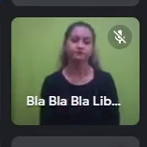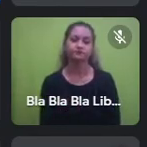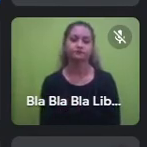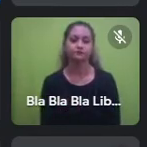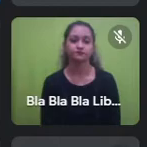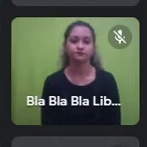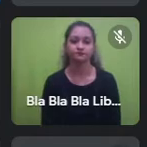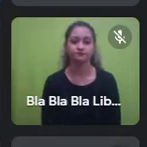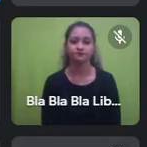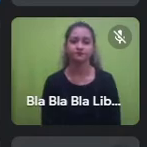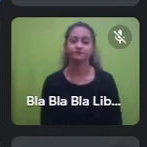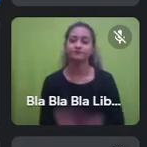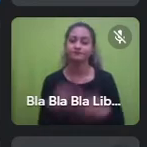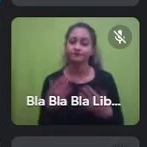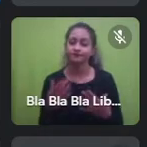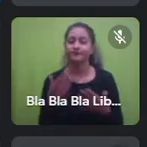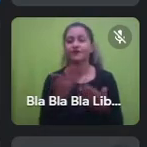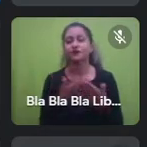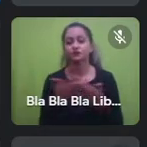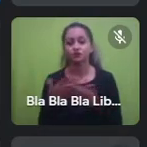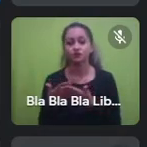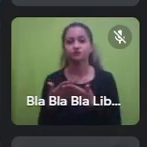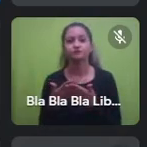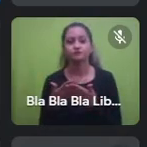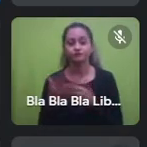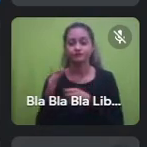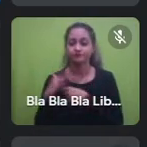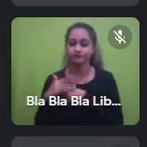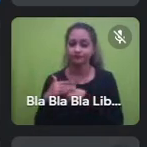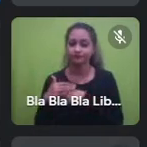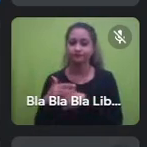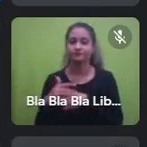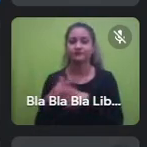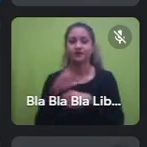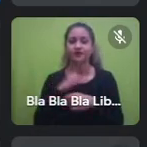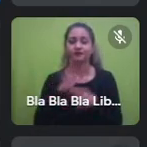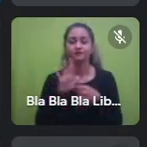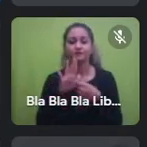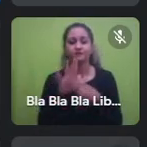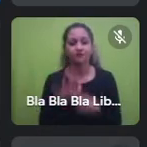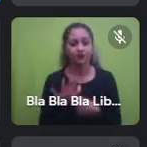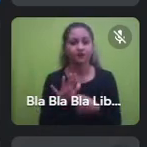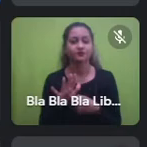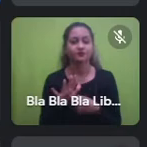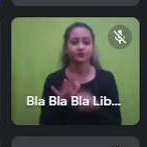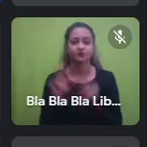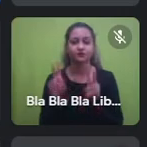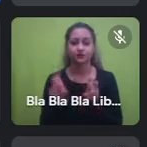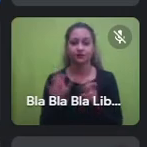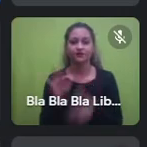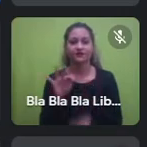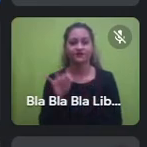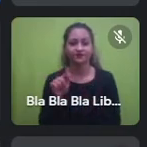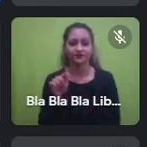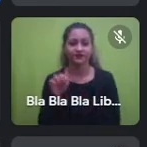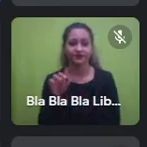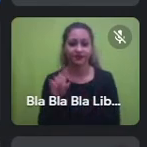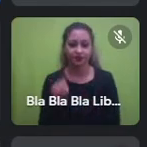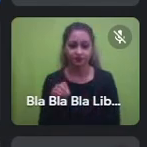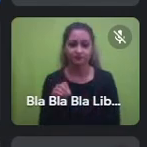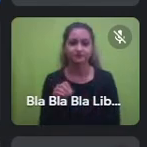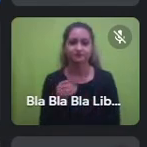E aí a gente entra na histopatologia, apresentando aqui, né, um aspecto histológico do fígado do proquílodos, do